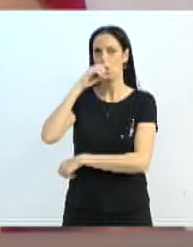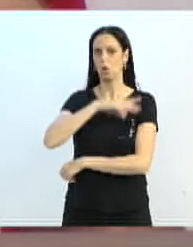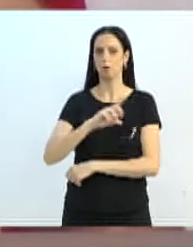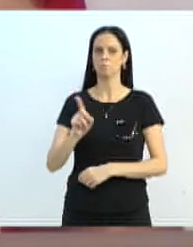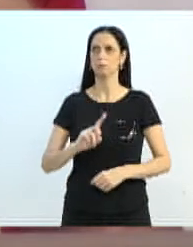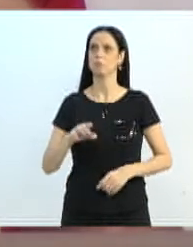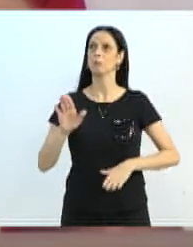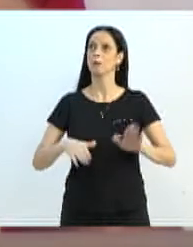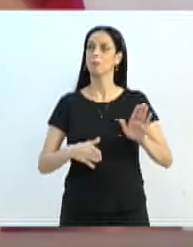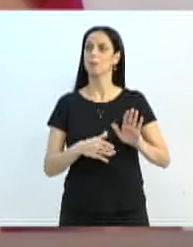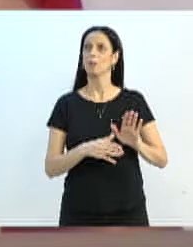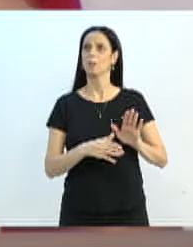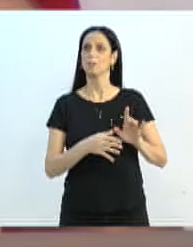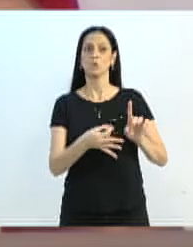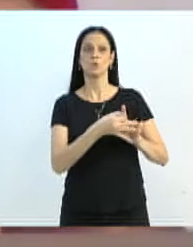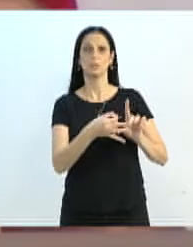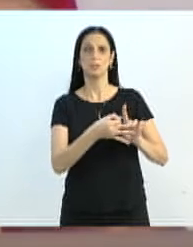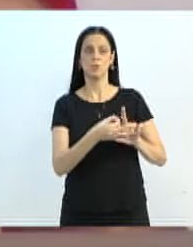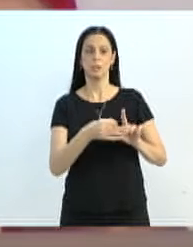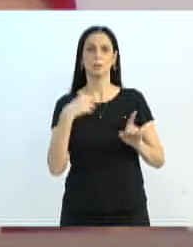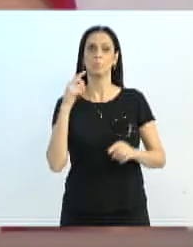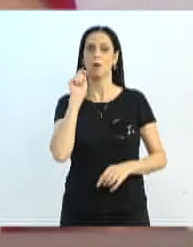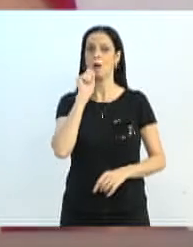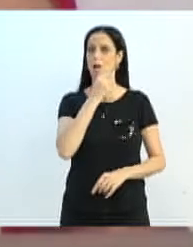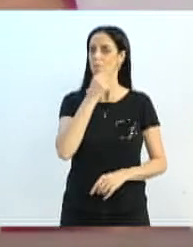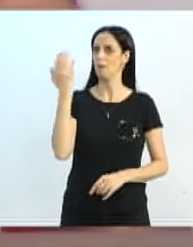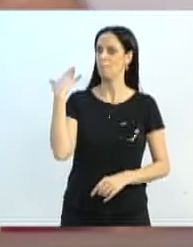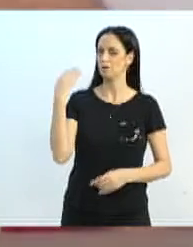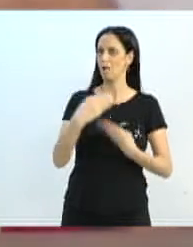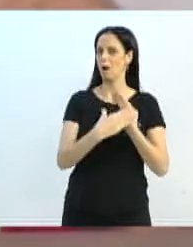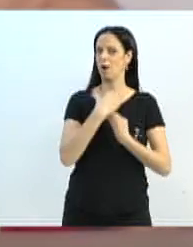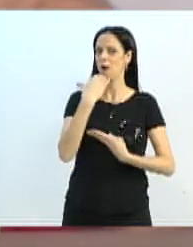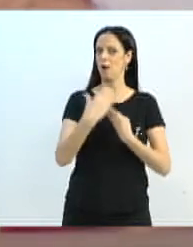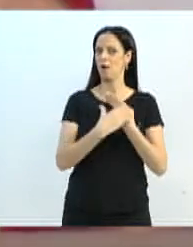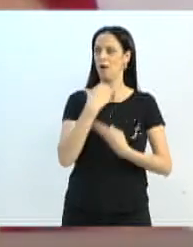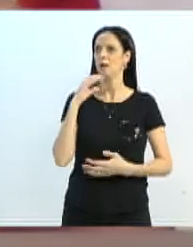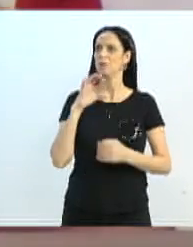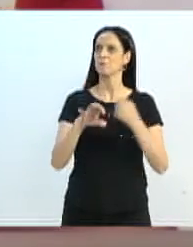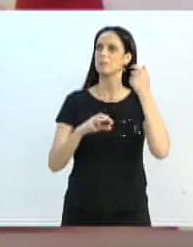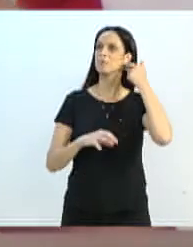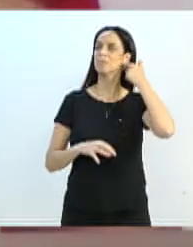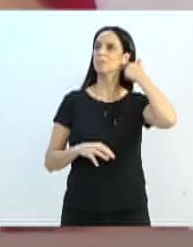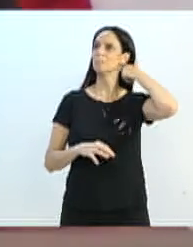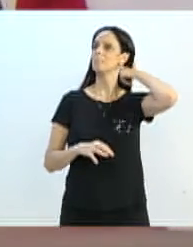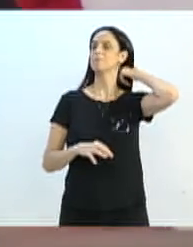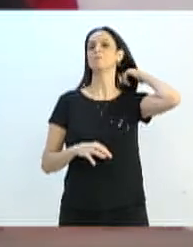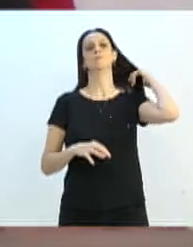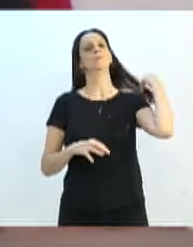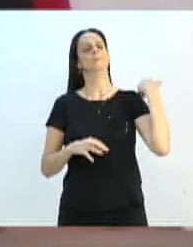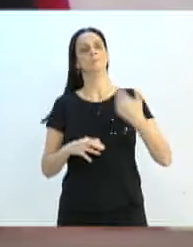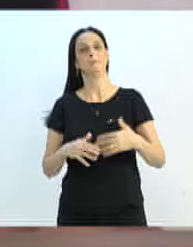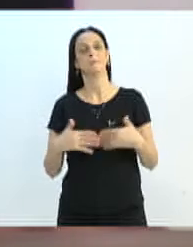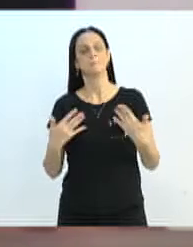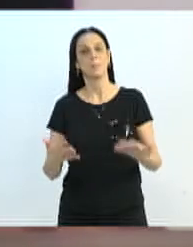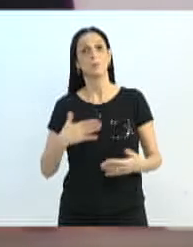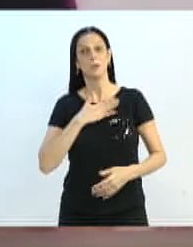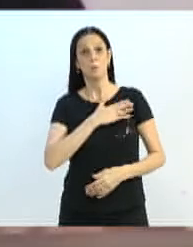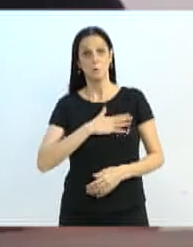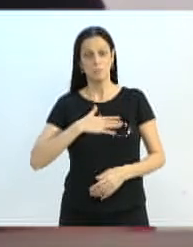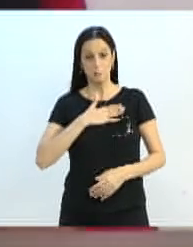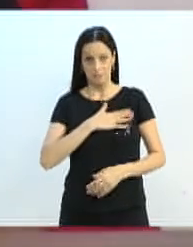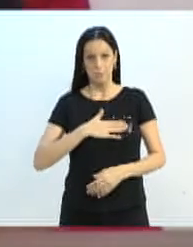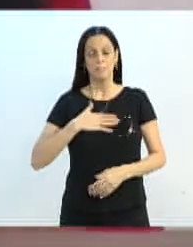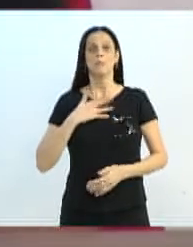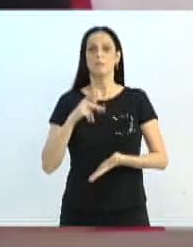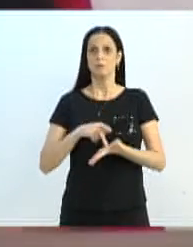dicas do deputado Alba, que assim fazia quando estava aqui. Mas, enfim, eu gostaria realmente de saber